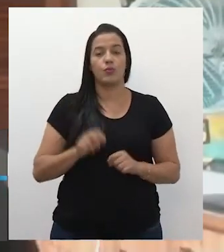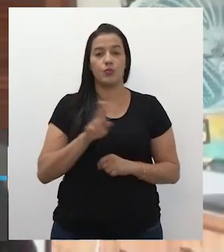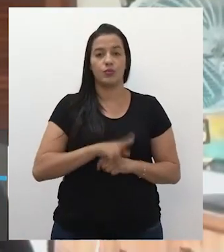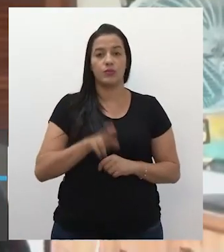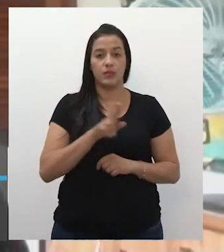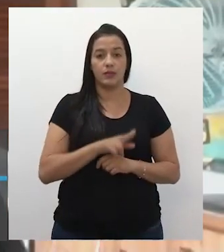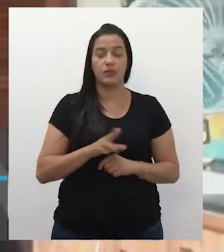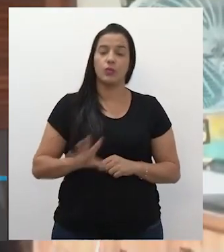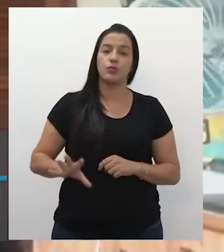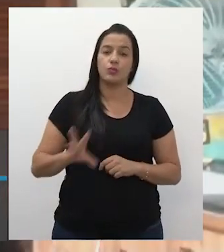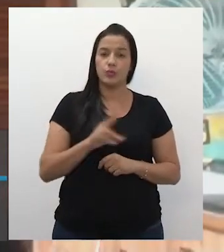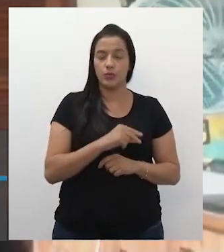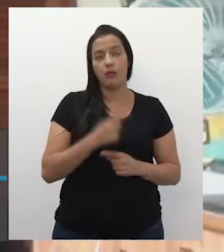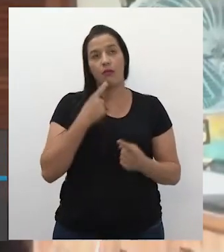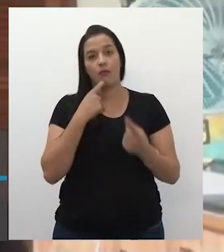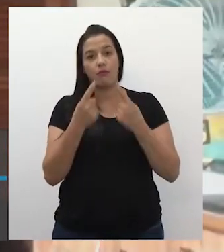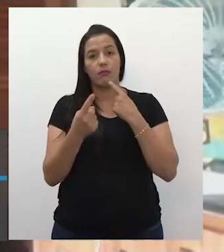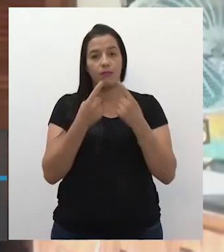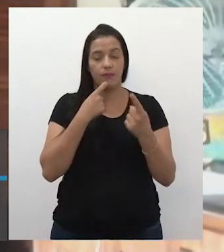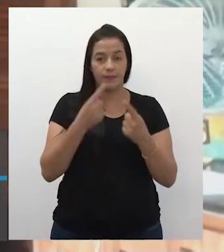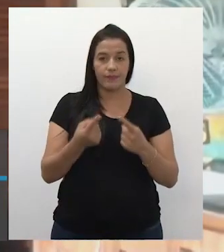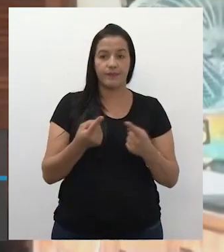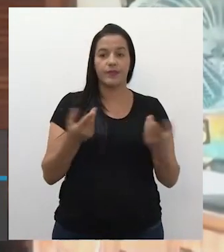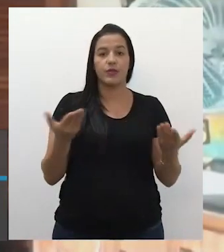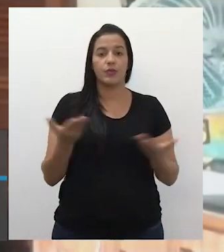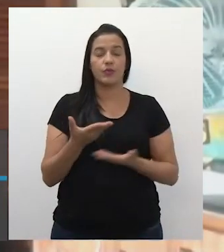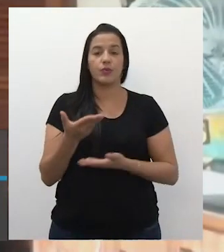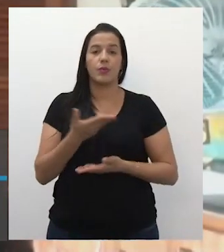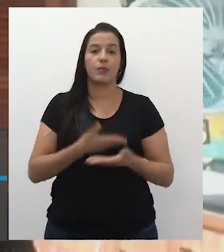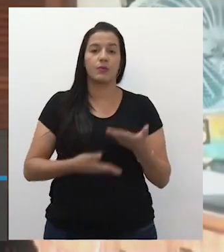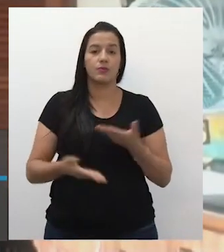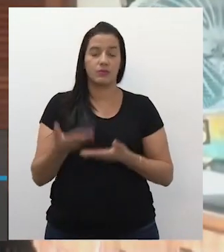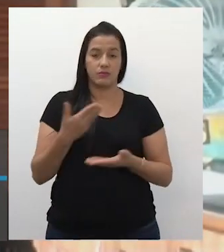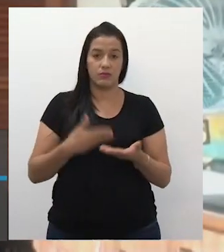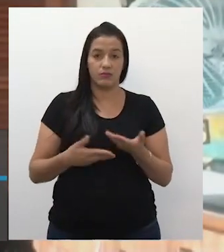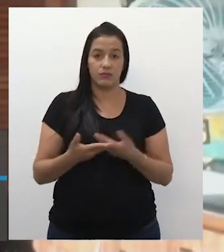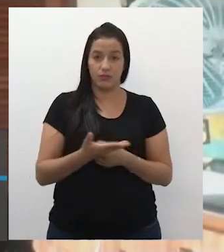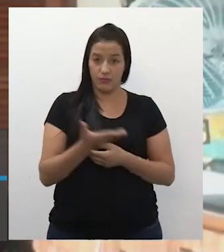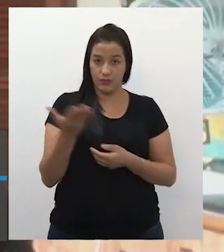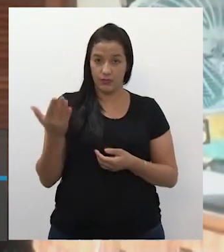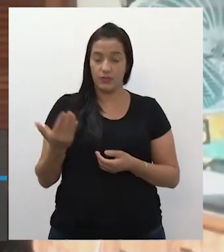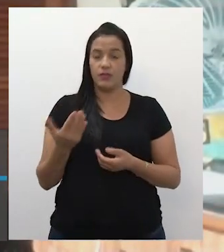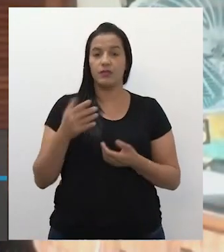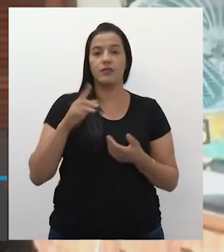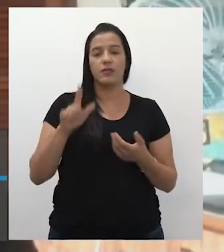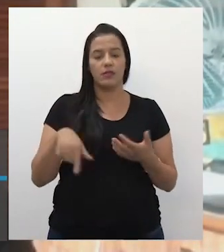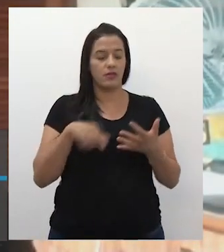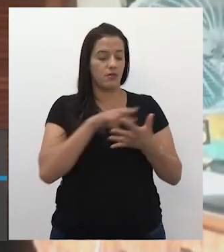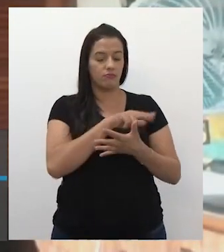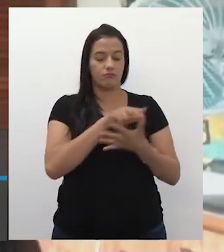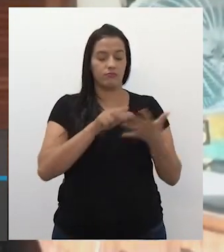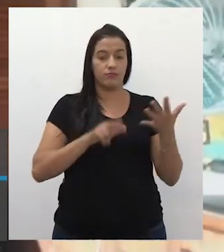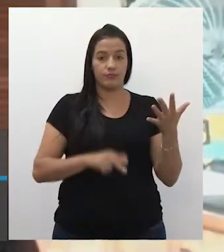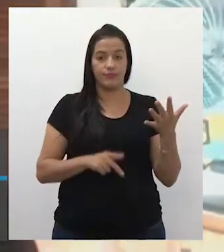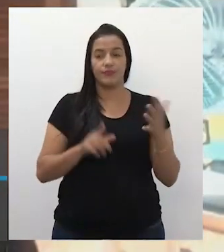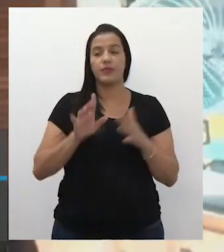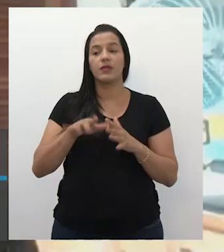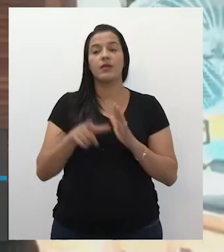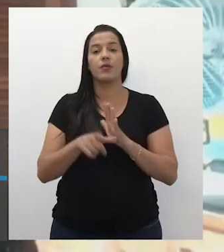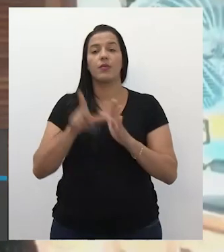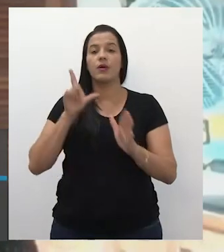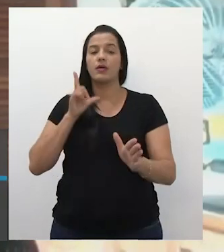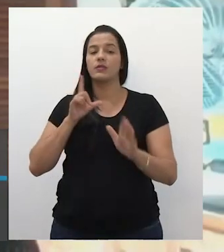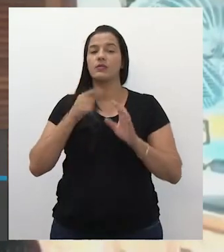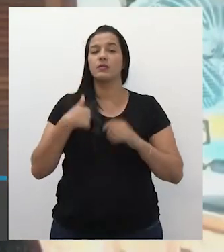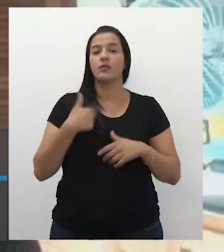eu estou dizendo, tudo isso que eu estou compartilhando com vocês, são características que, antes de eu querer ensinar